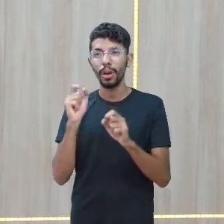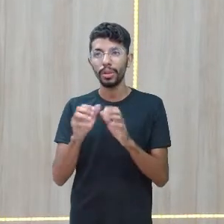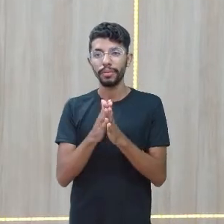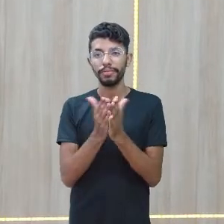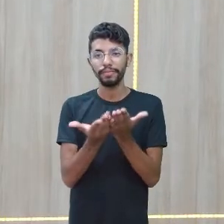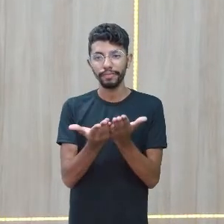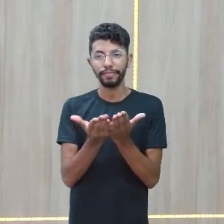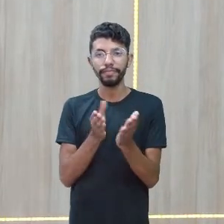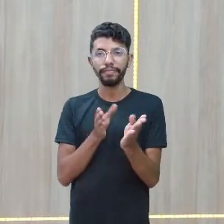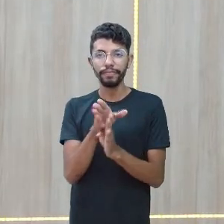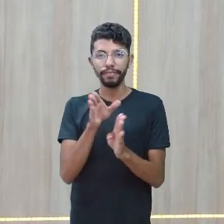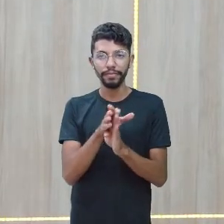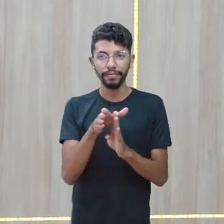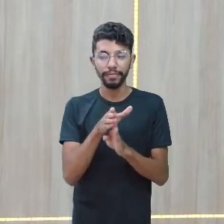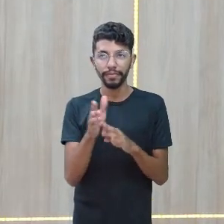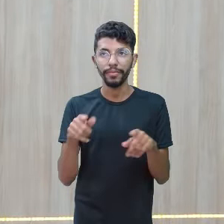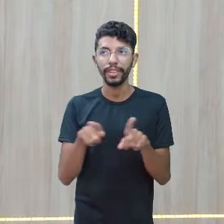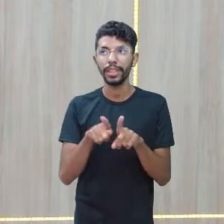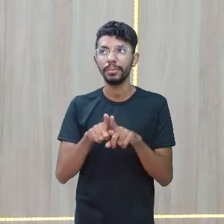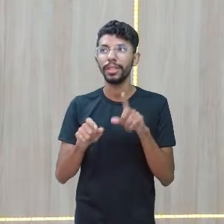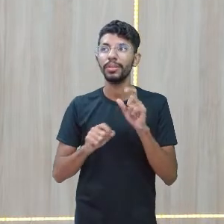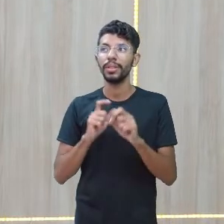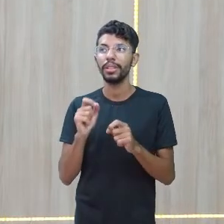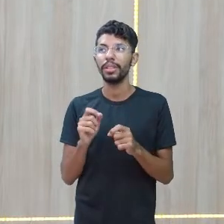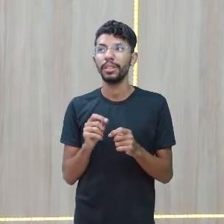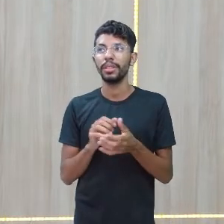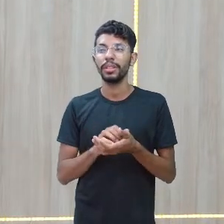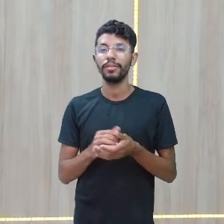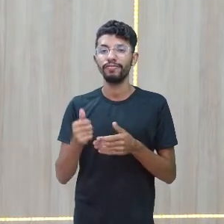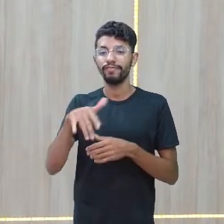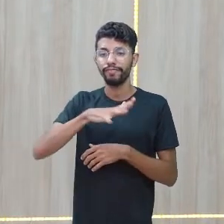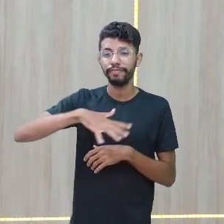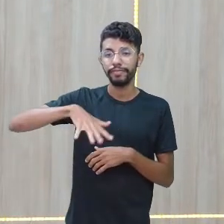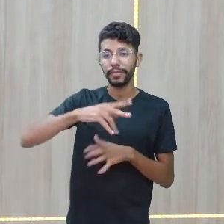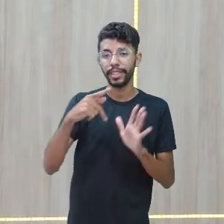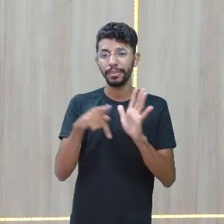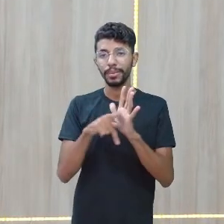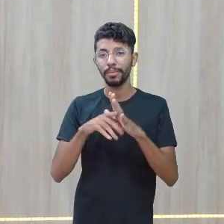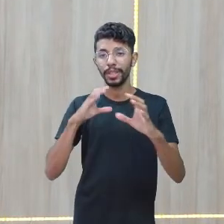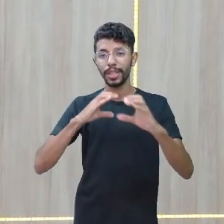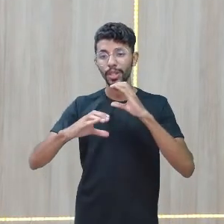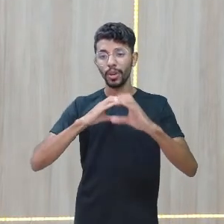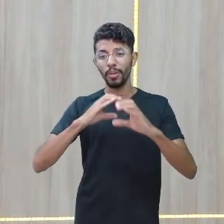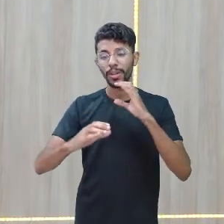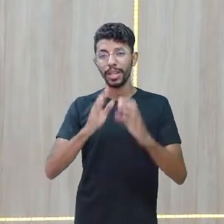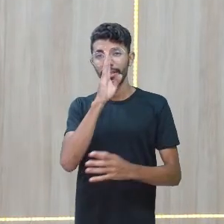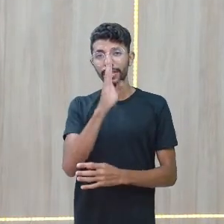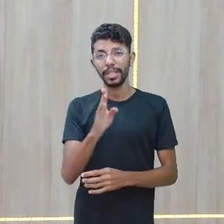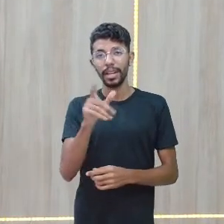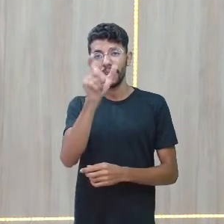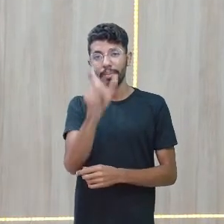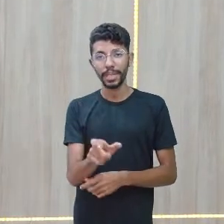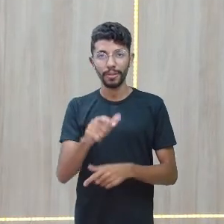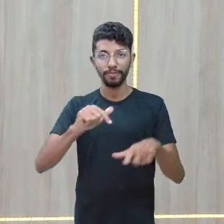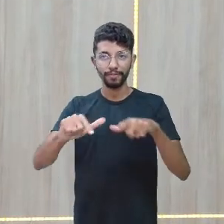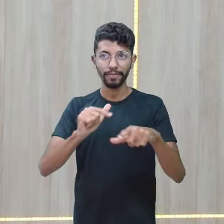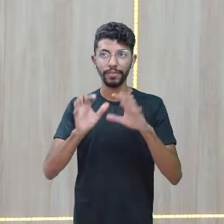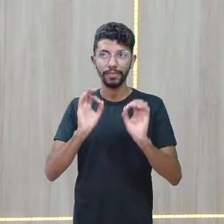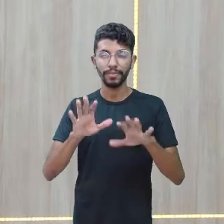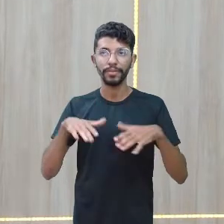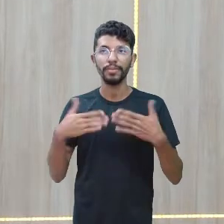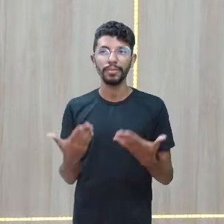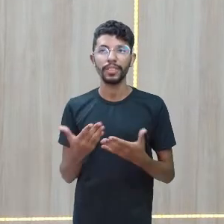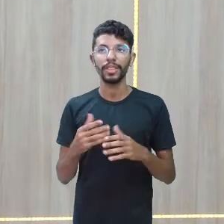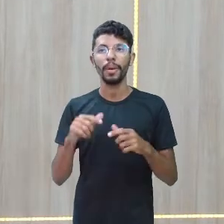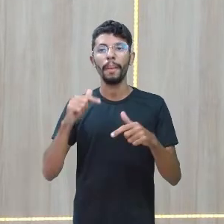manual de instrução, em cima desse universo de comunicação direta com o trabalhador, certo? Em cima